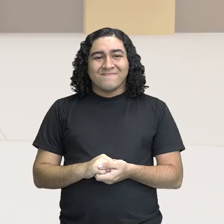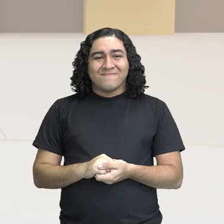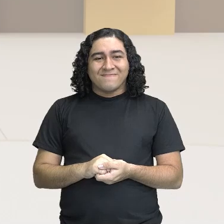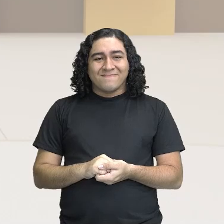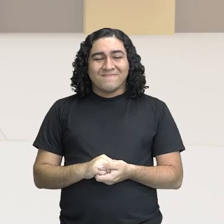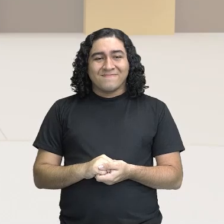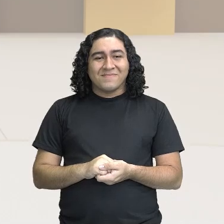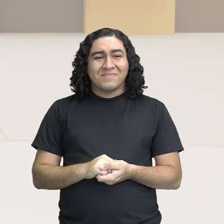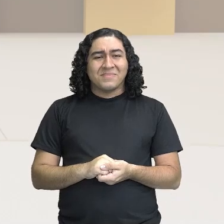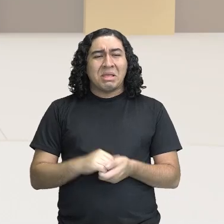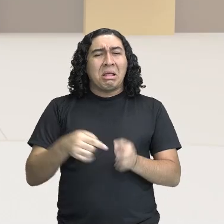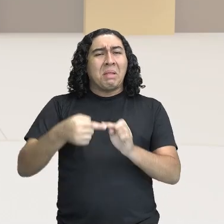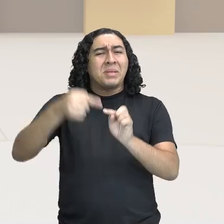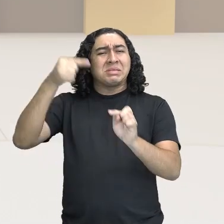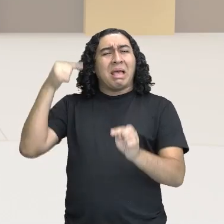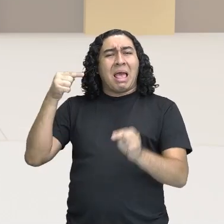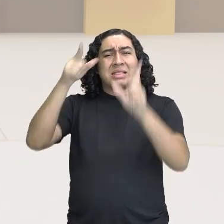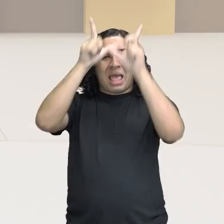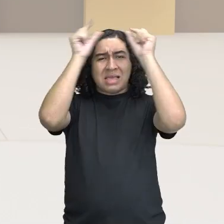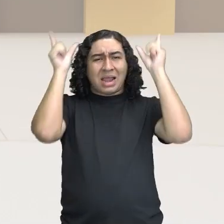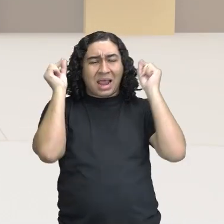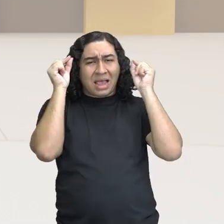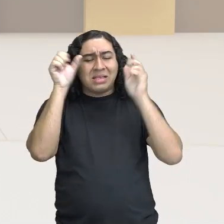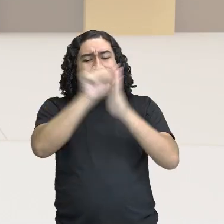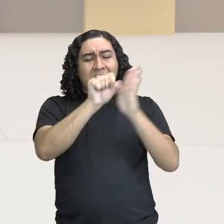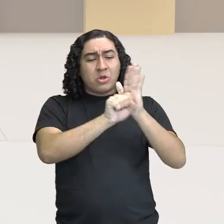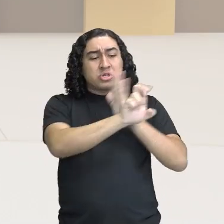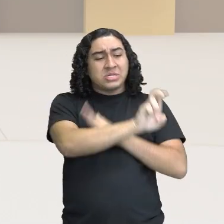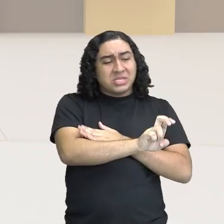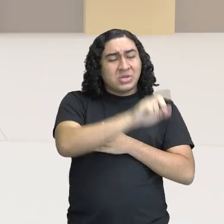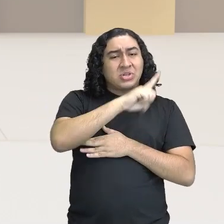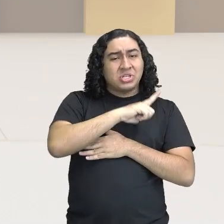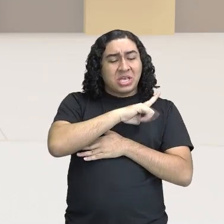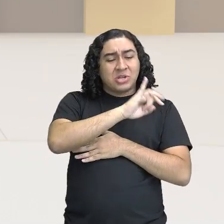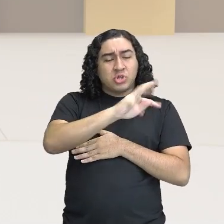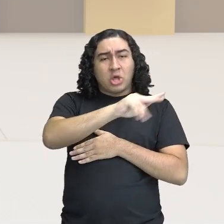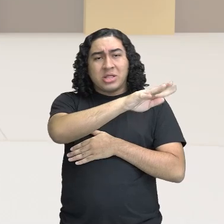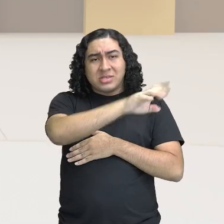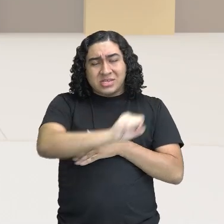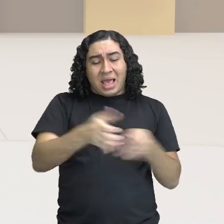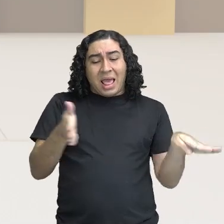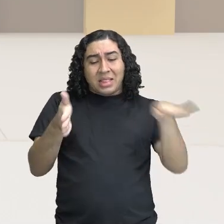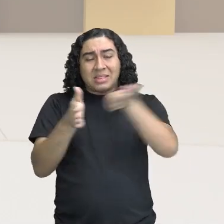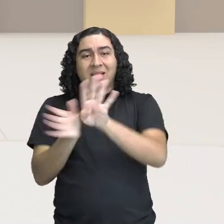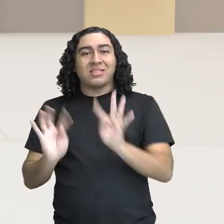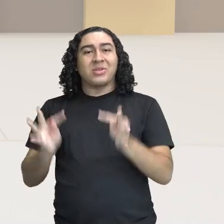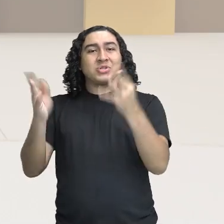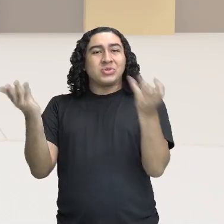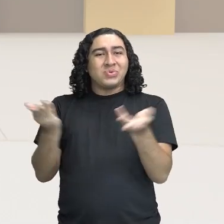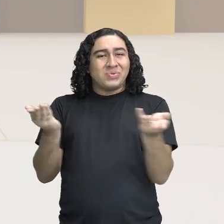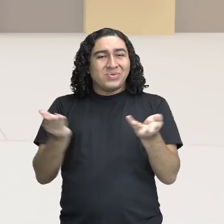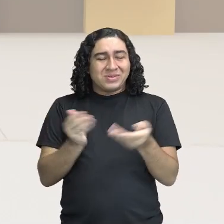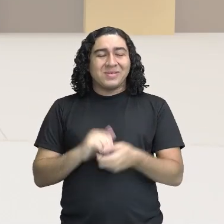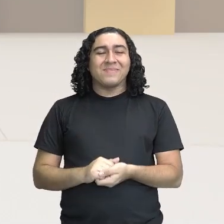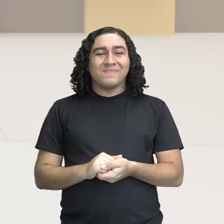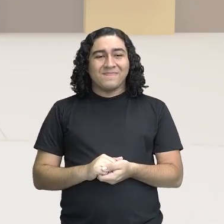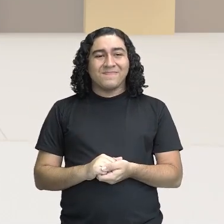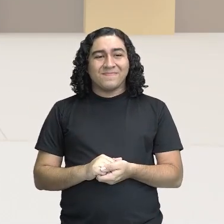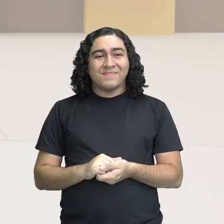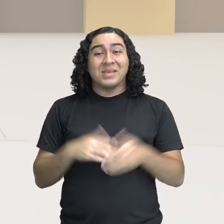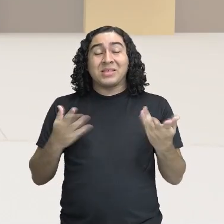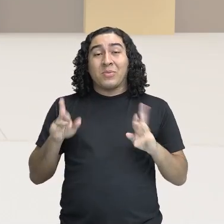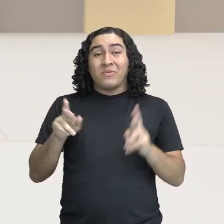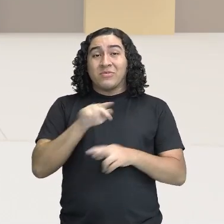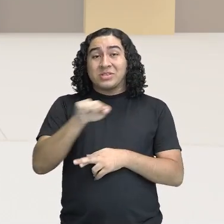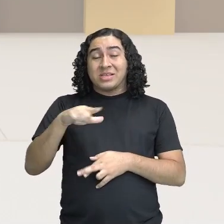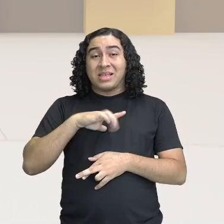lá da Grécia Antiga, lá, século 5 a.C., com Aristóteles, até as tecnologias atuais. Isso. Então, esperamos